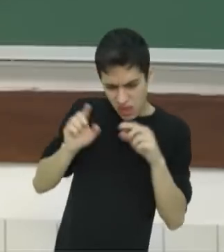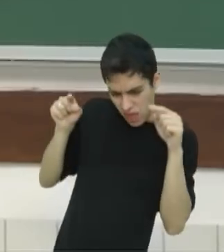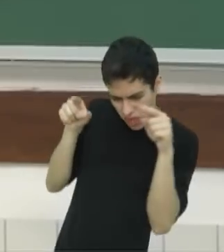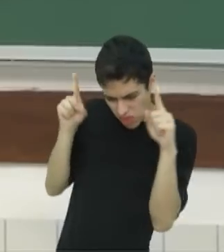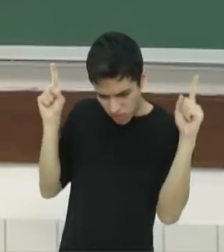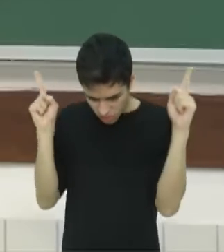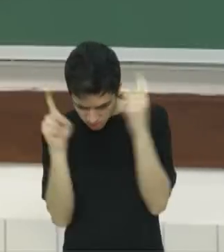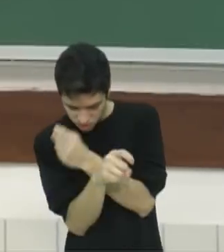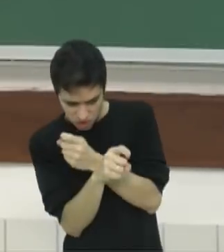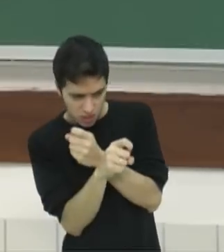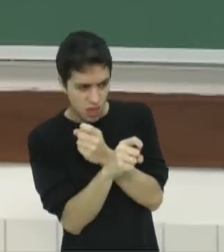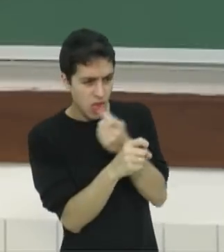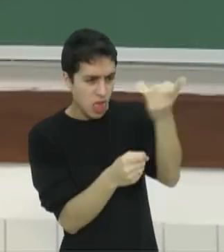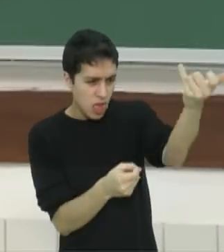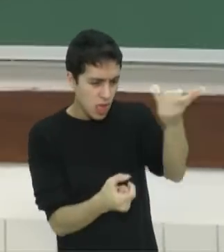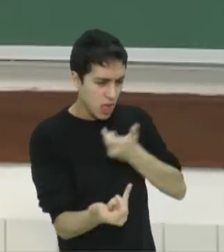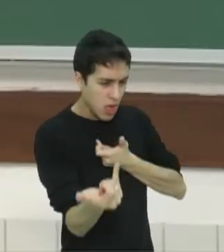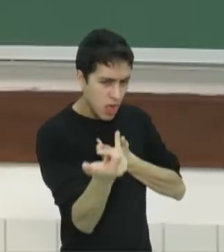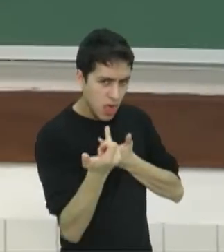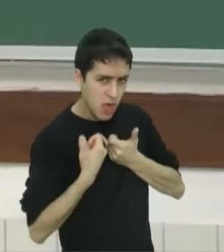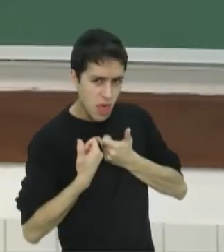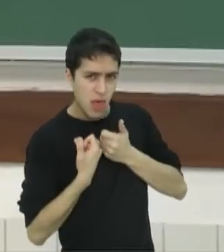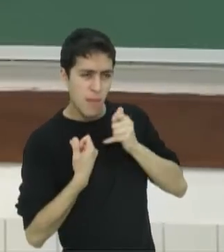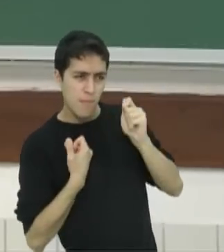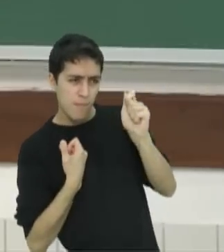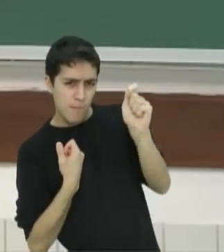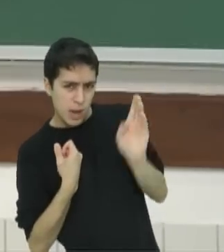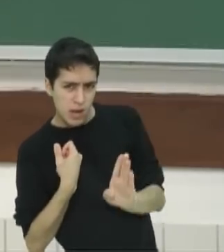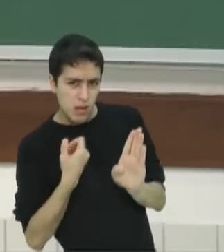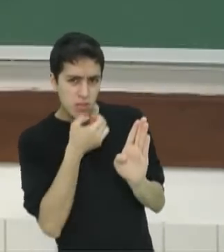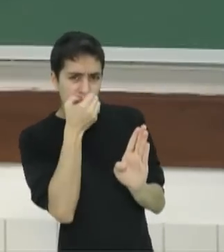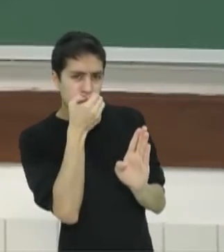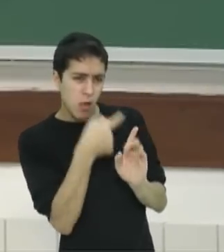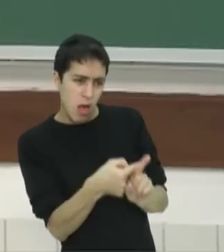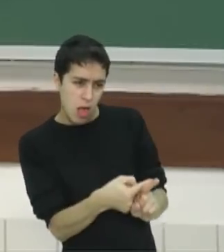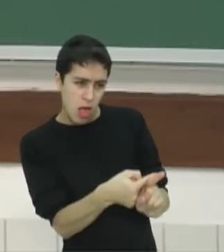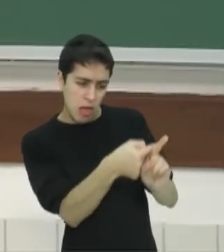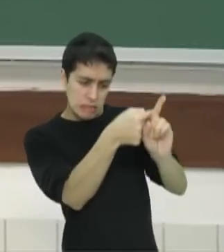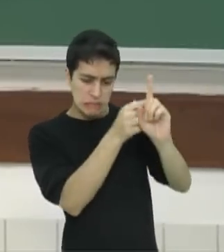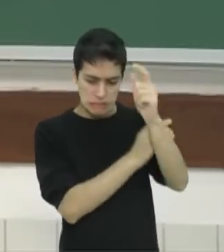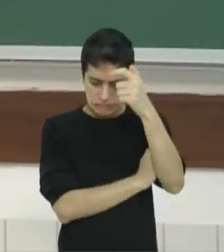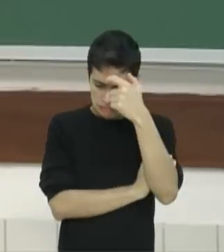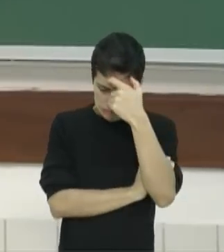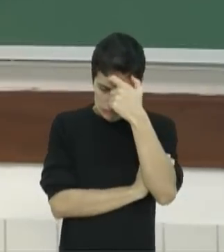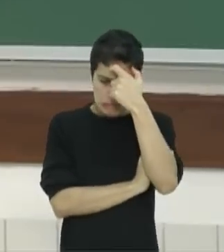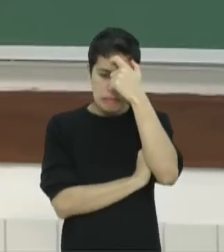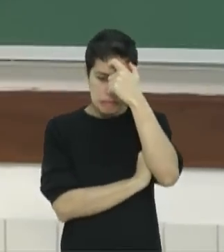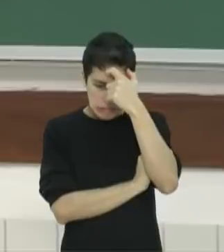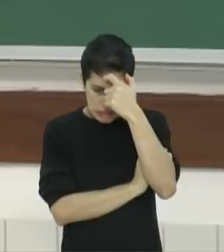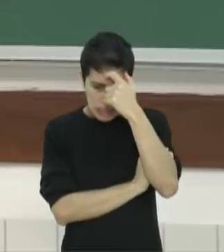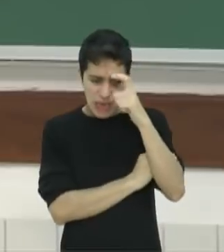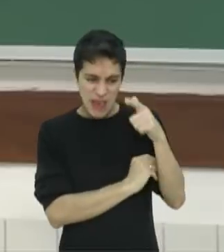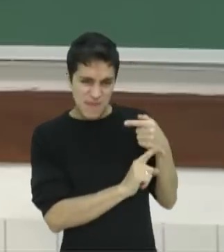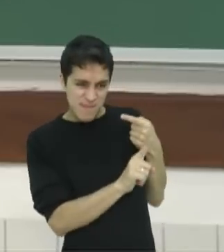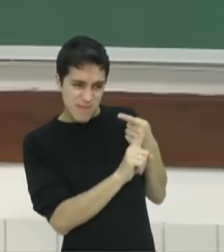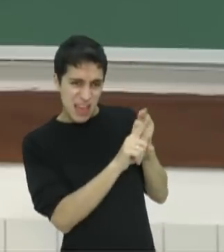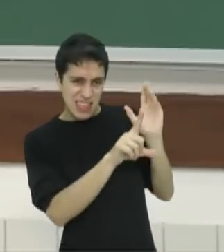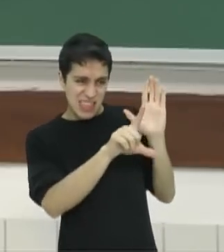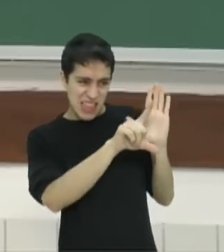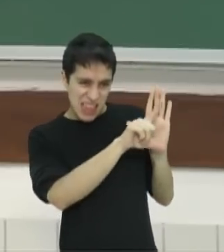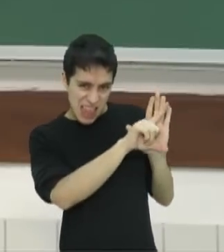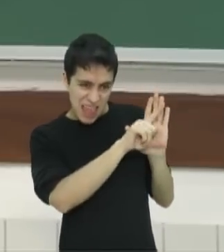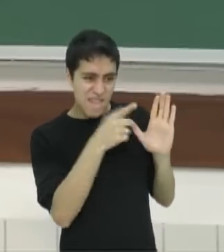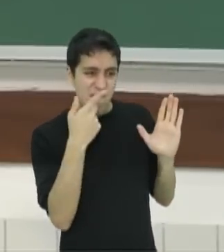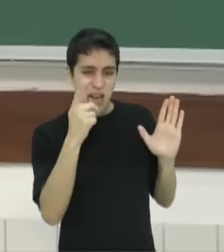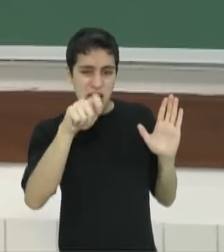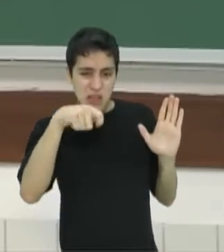propaganda brasileira, né, naquela região, aliada ao contexto da Lei Eusébio de Queiroz, permite a